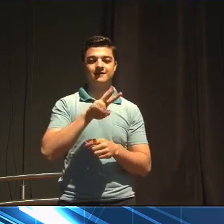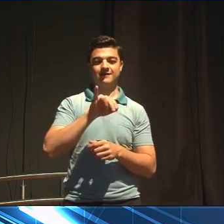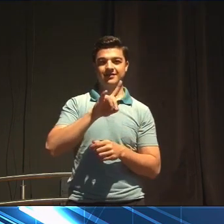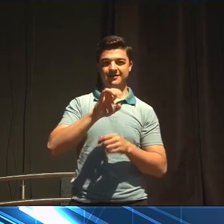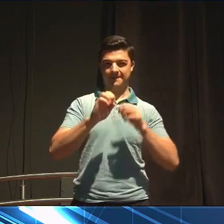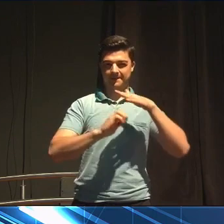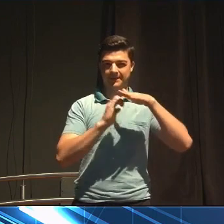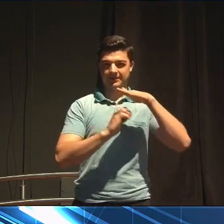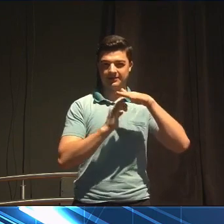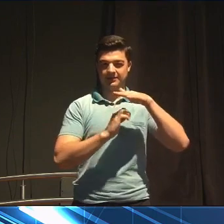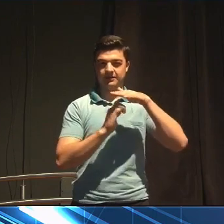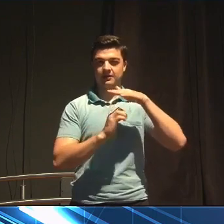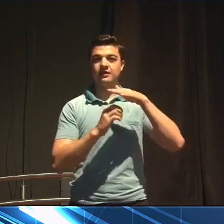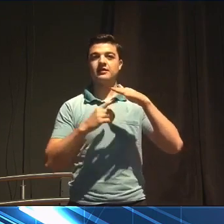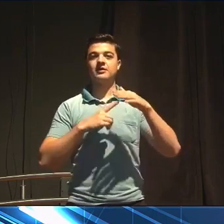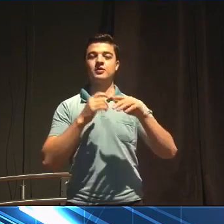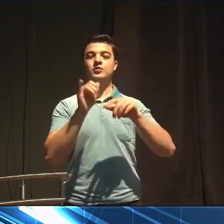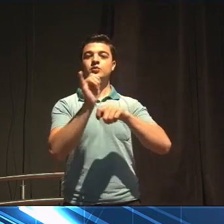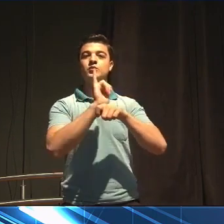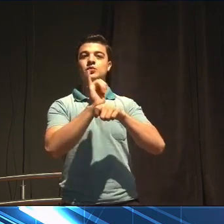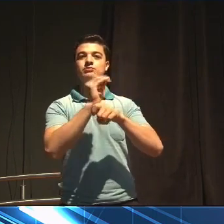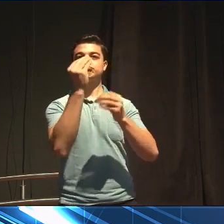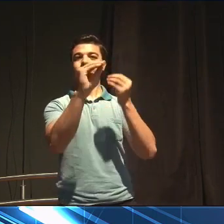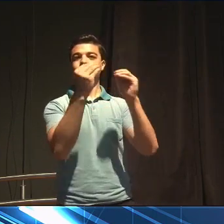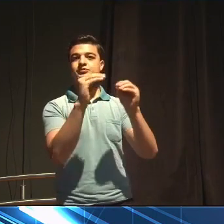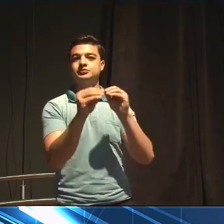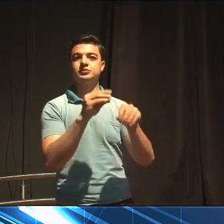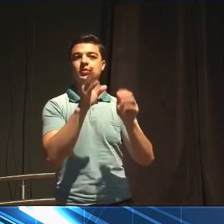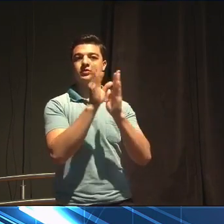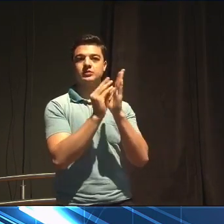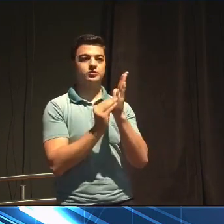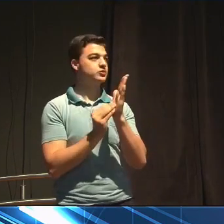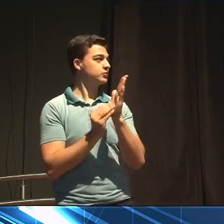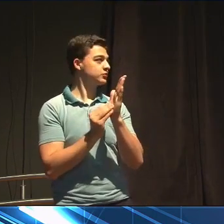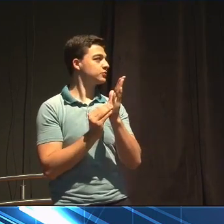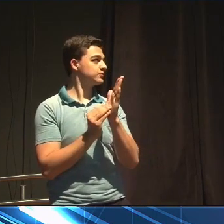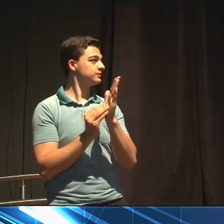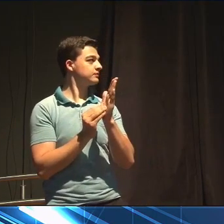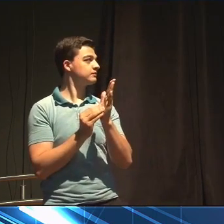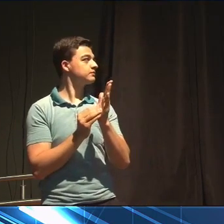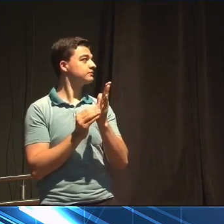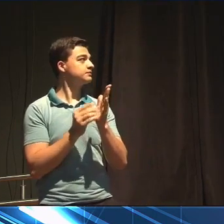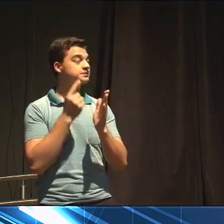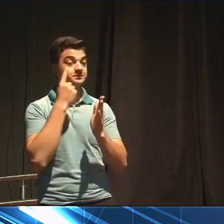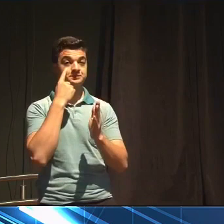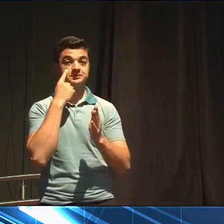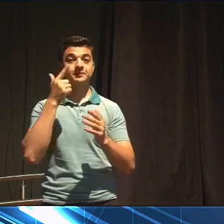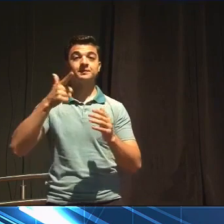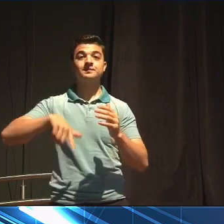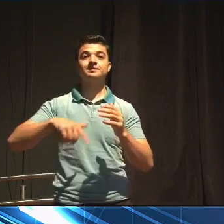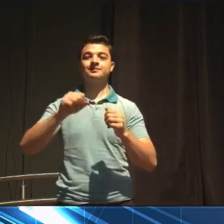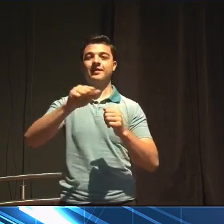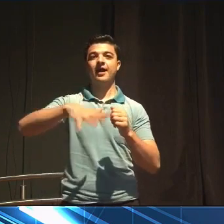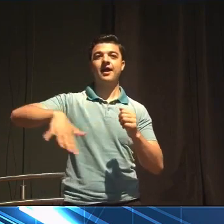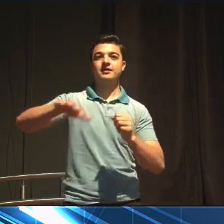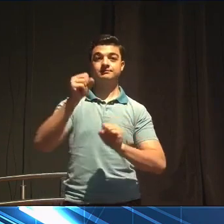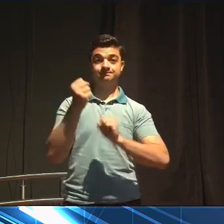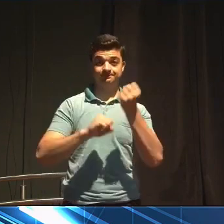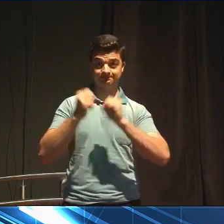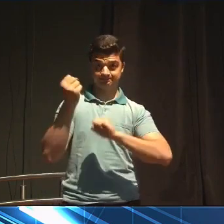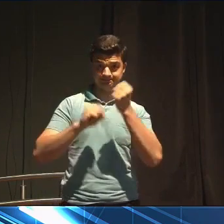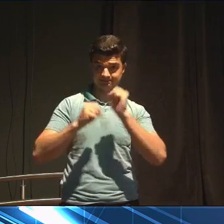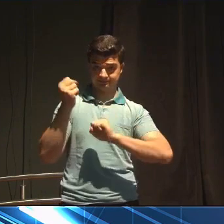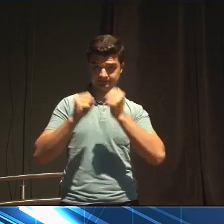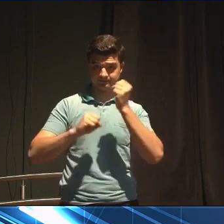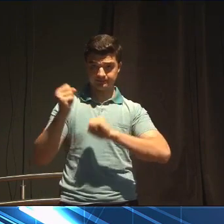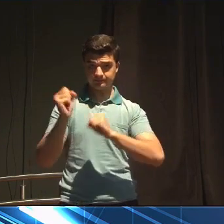vários lá. Eu trouxe alguns aqui para destacar para vocês. Na área de industrial especificamente, o